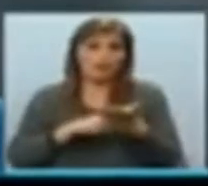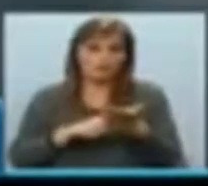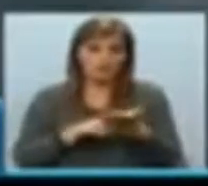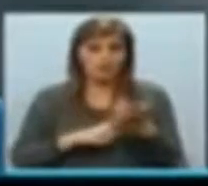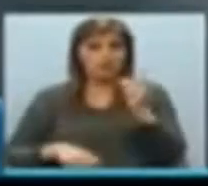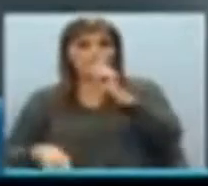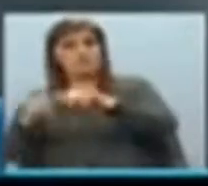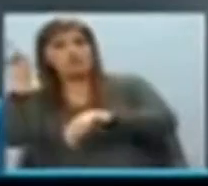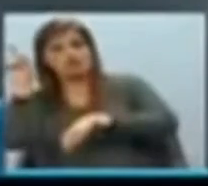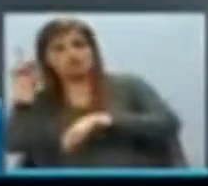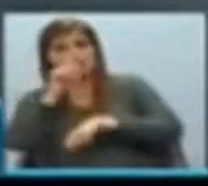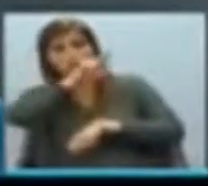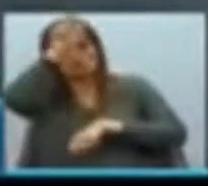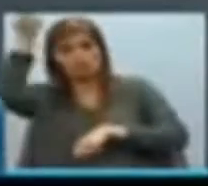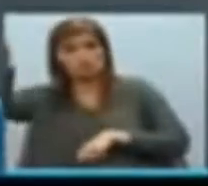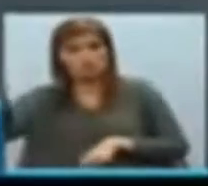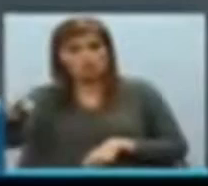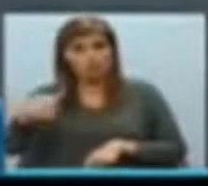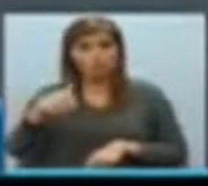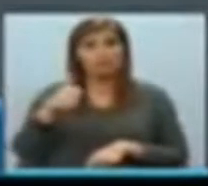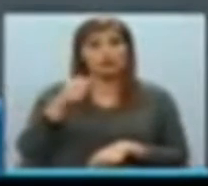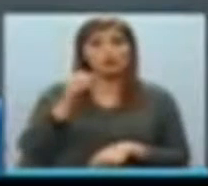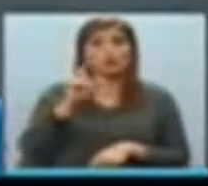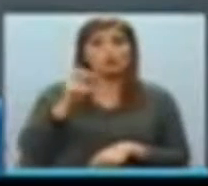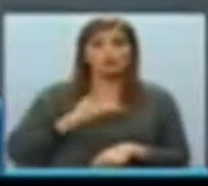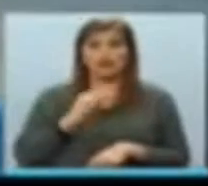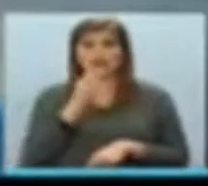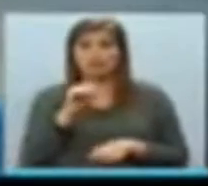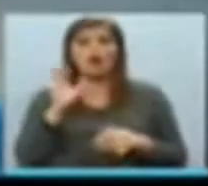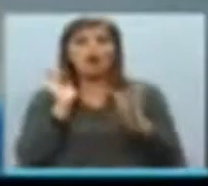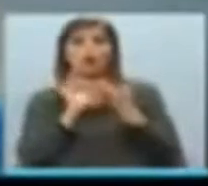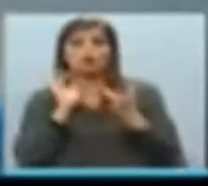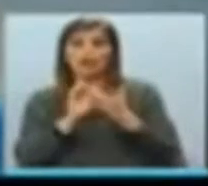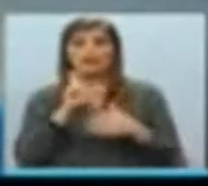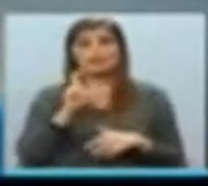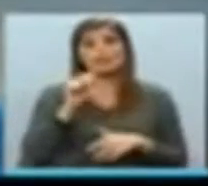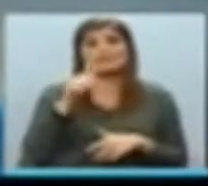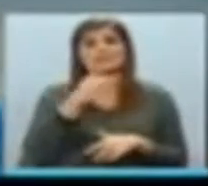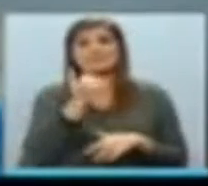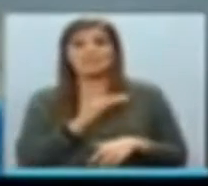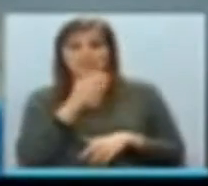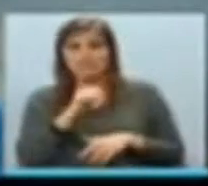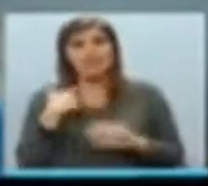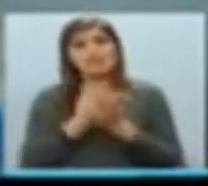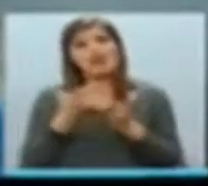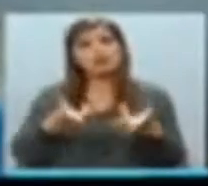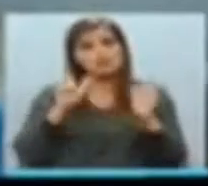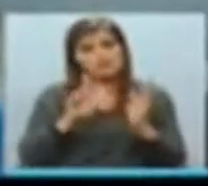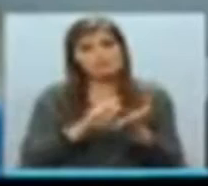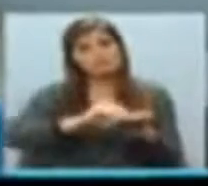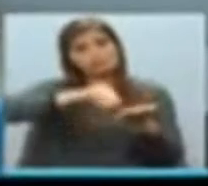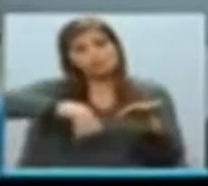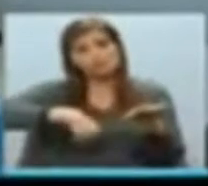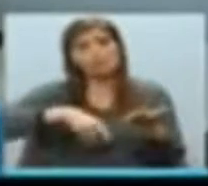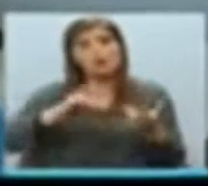e vão até abordou chegando e bordô e disse tenho contato com ele diz que dá o visto para preço casals mas depois